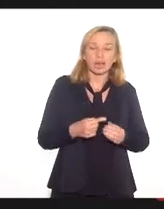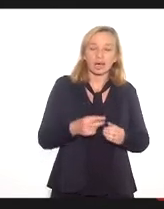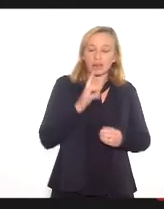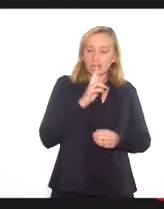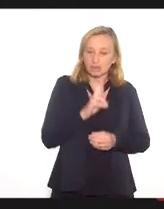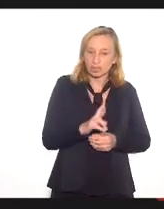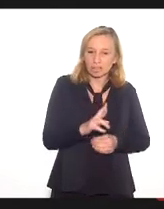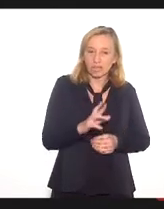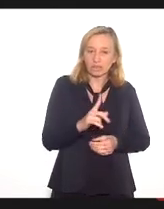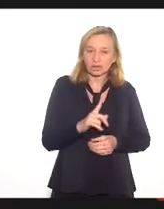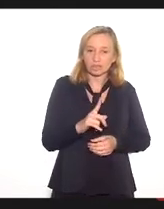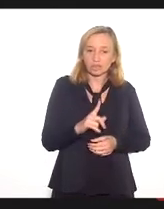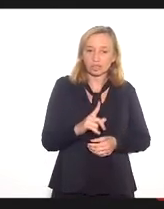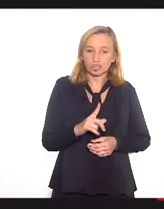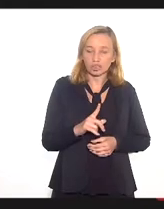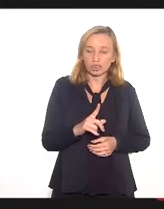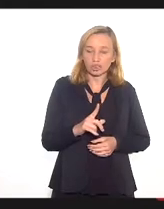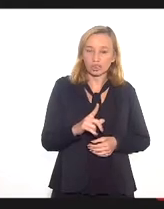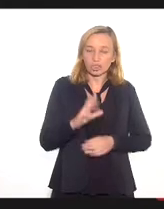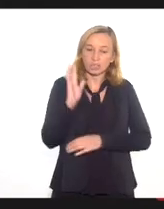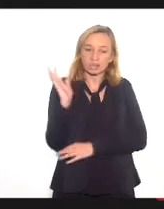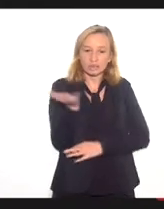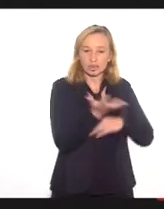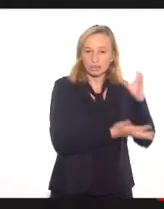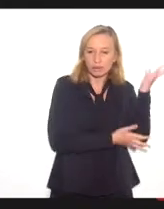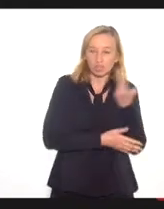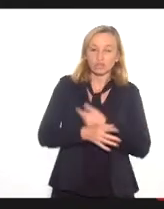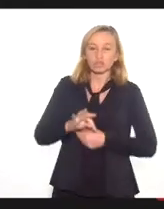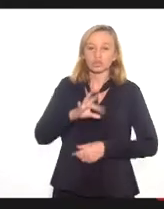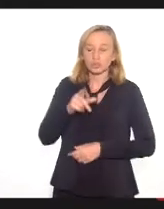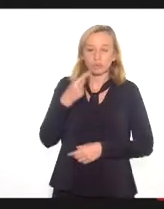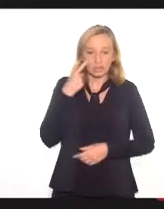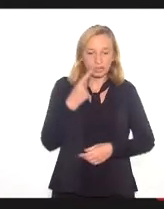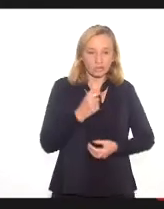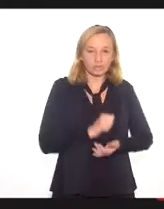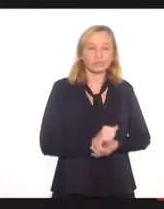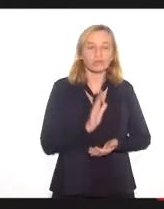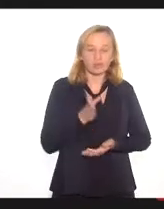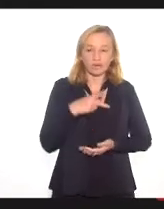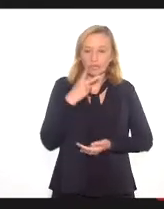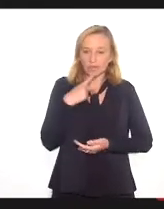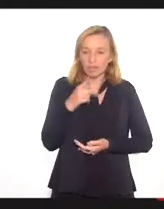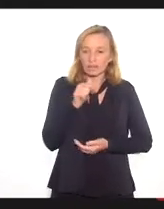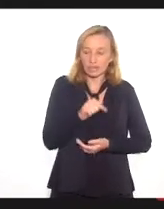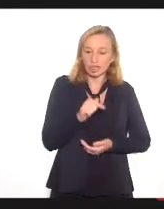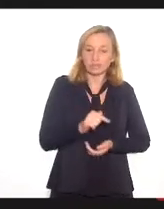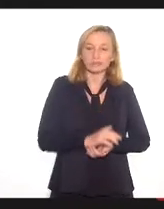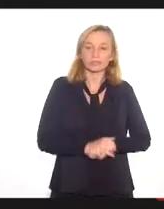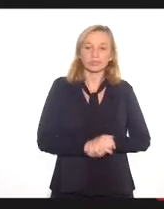de questões ambientais, então precisa rever prioridades, e isso já foi falado aqui, não vou